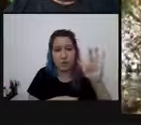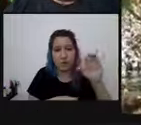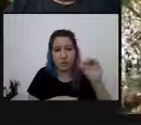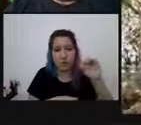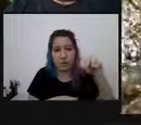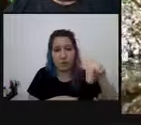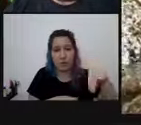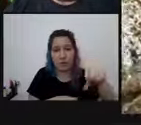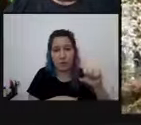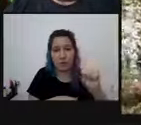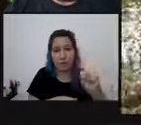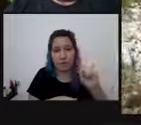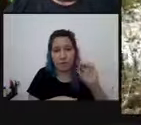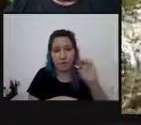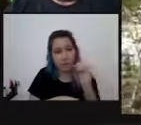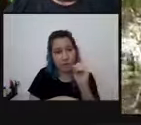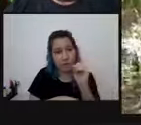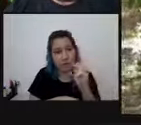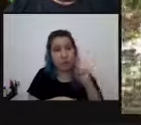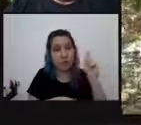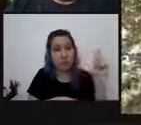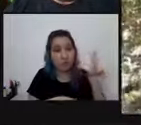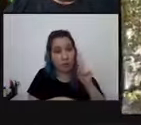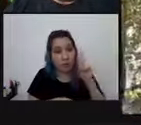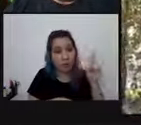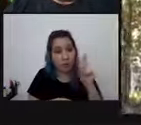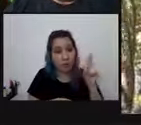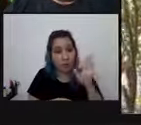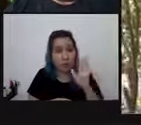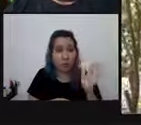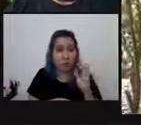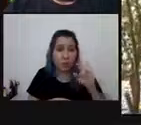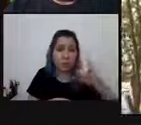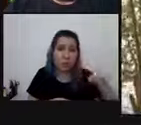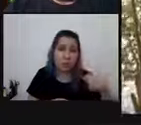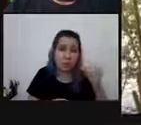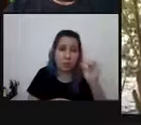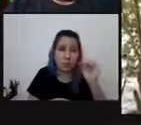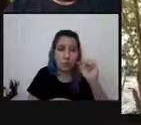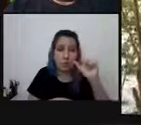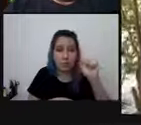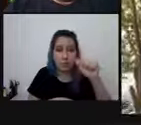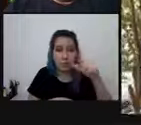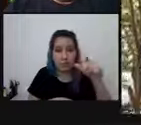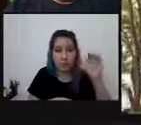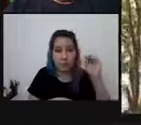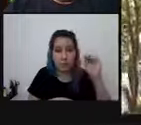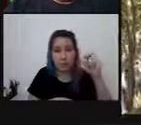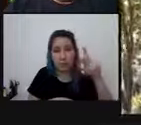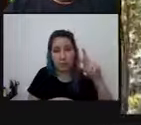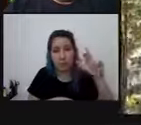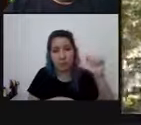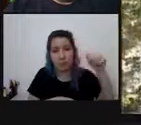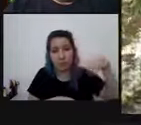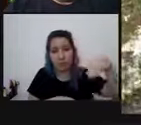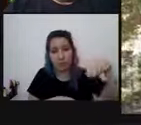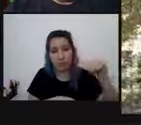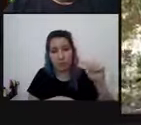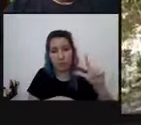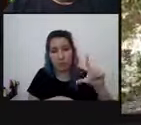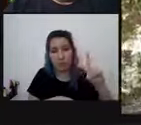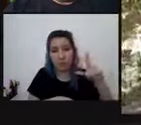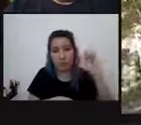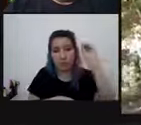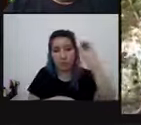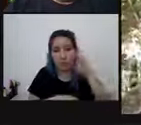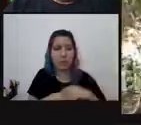era utilizado por João Ramalho e Antônio Rodrigues. O que eu quero dizer com isso? Eu quero dizer